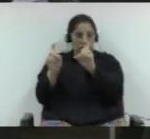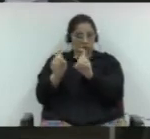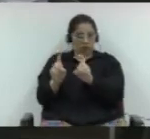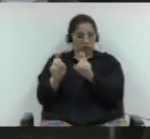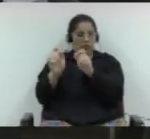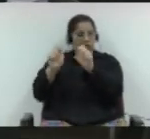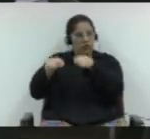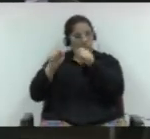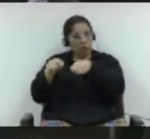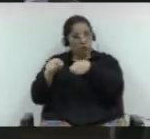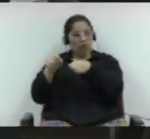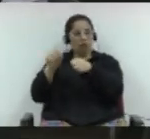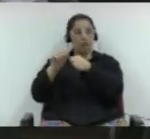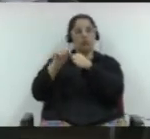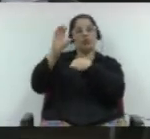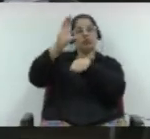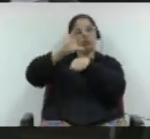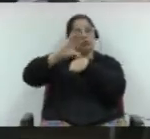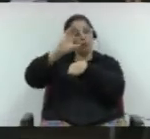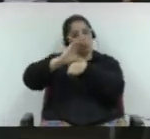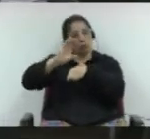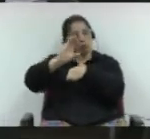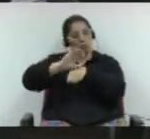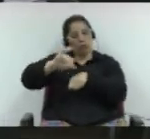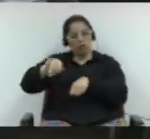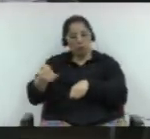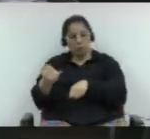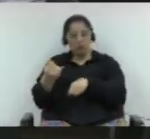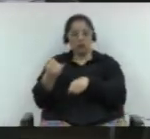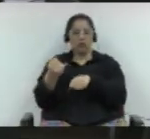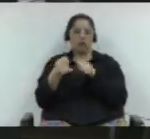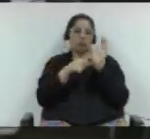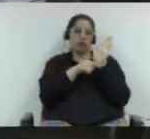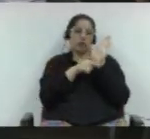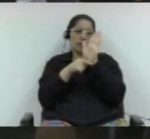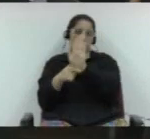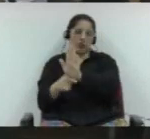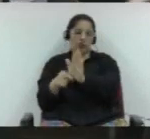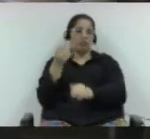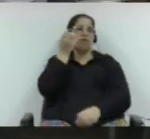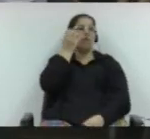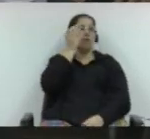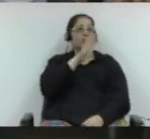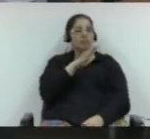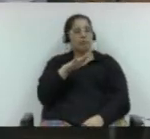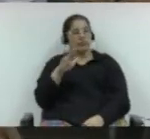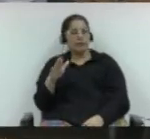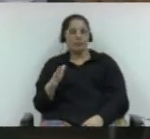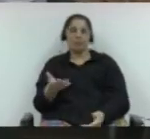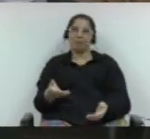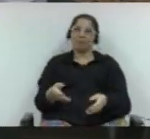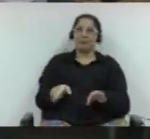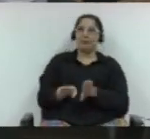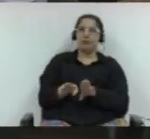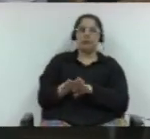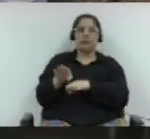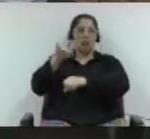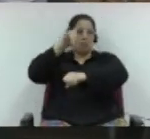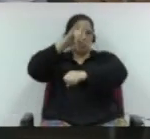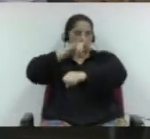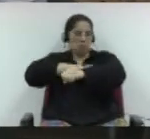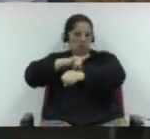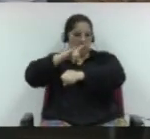ter curso, poderiam estar ali utilizando pelas crianças. E muito mais. Tem banheiro, né, de